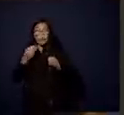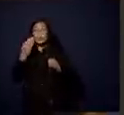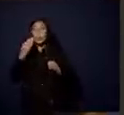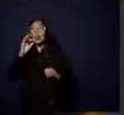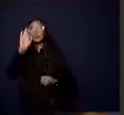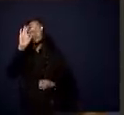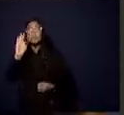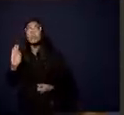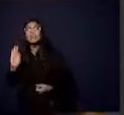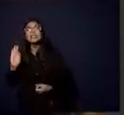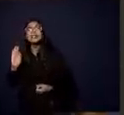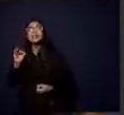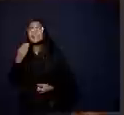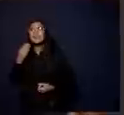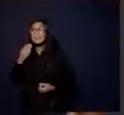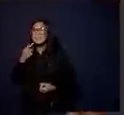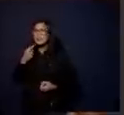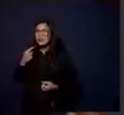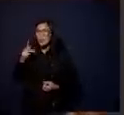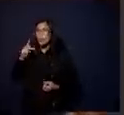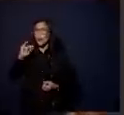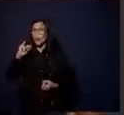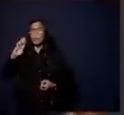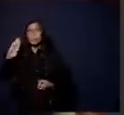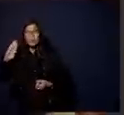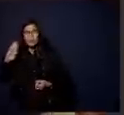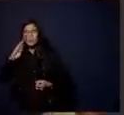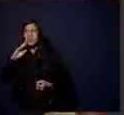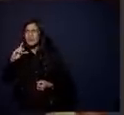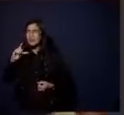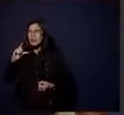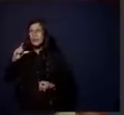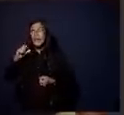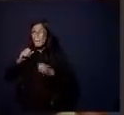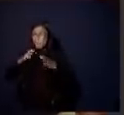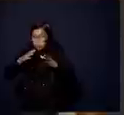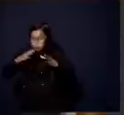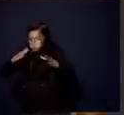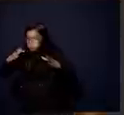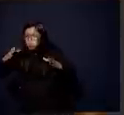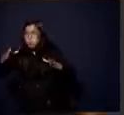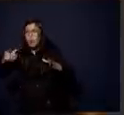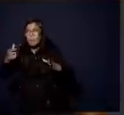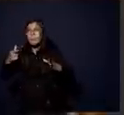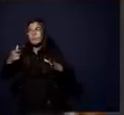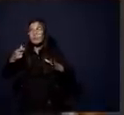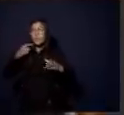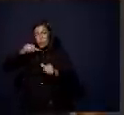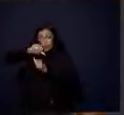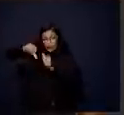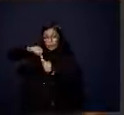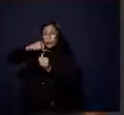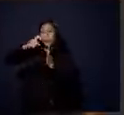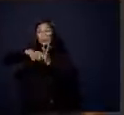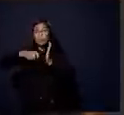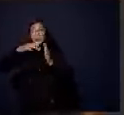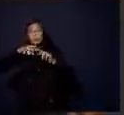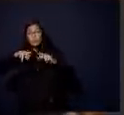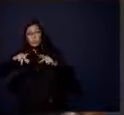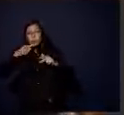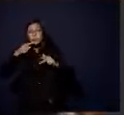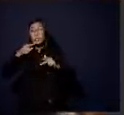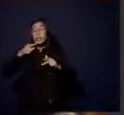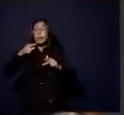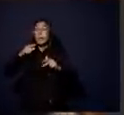então efeito sobre o aumento do phi potencial é muito é muito grande o objetivo da reforma tributária é exatamente migrado o padrão brasileiro